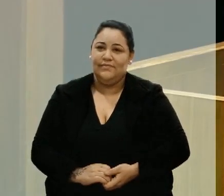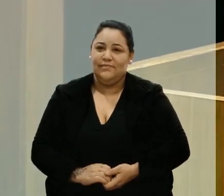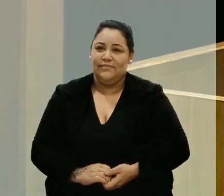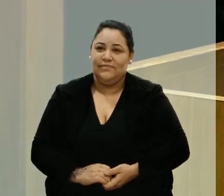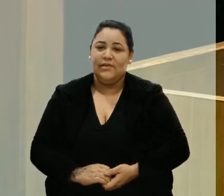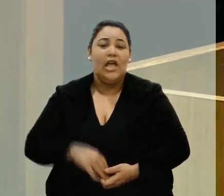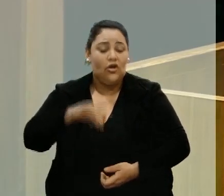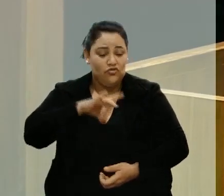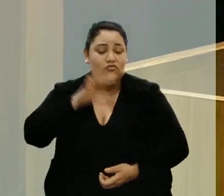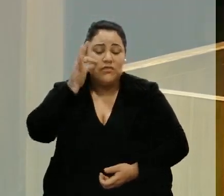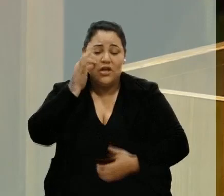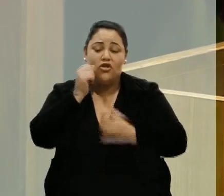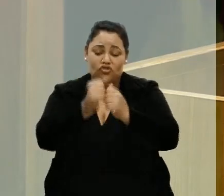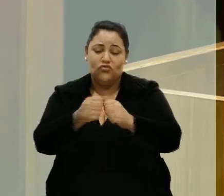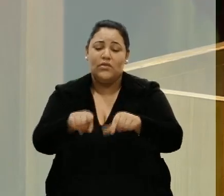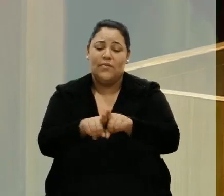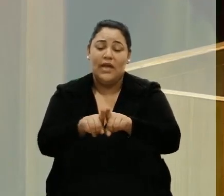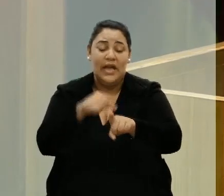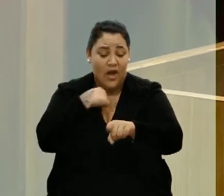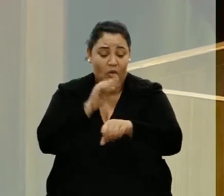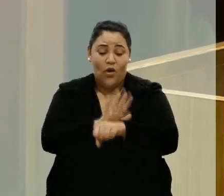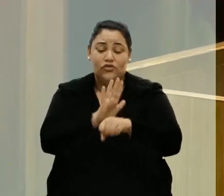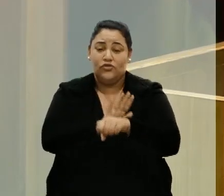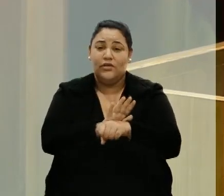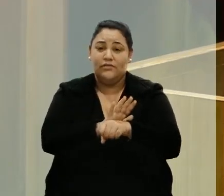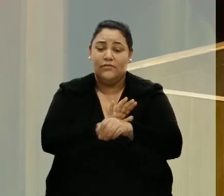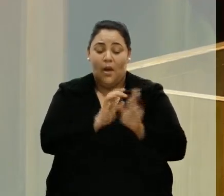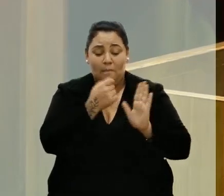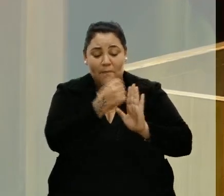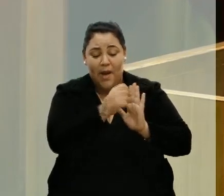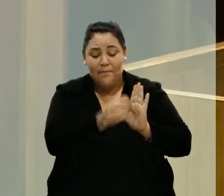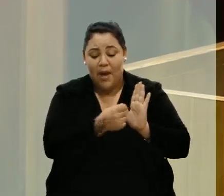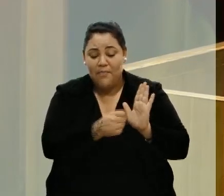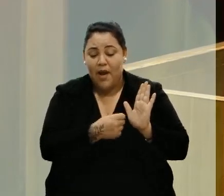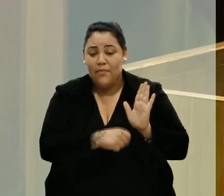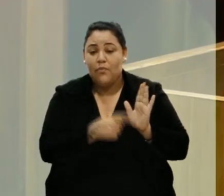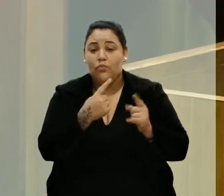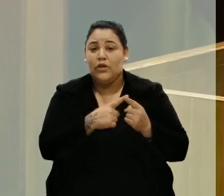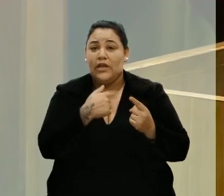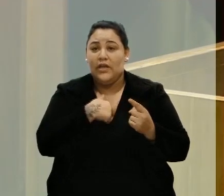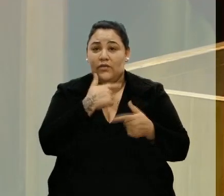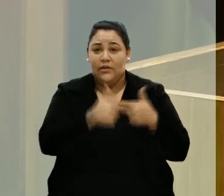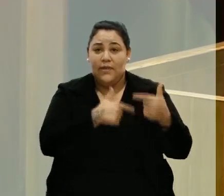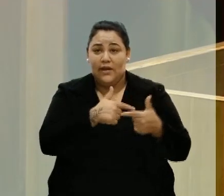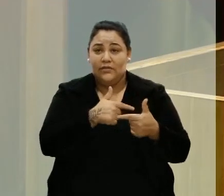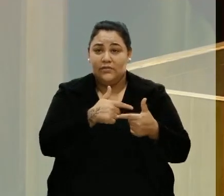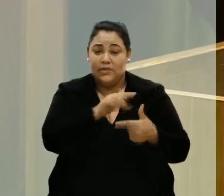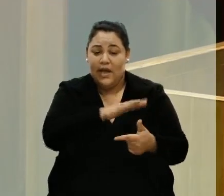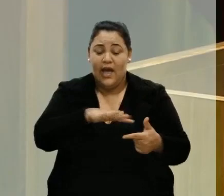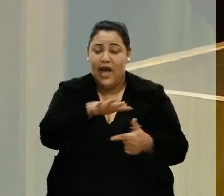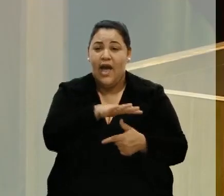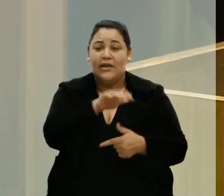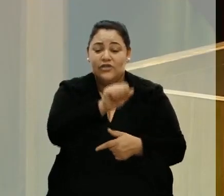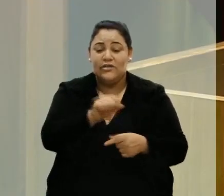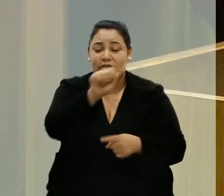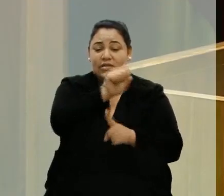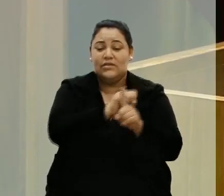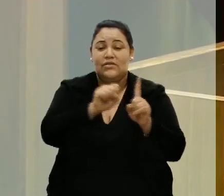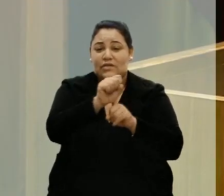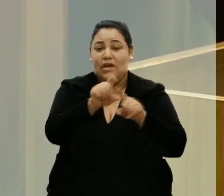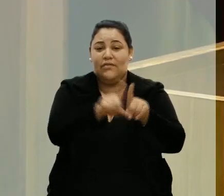tive lá. Eu ajudei a preencher o cadastro, porque eu sou assistente social também. Tem fotos, temos